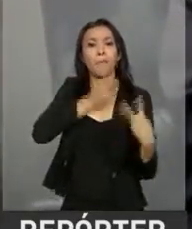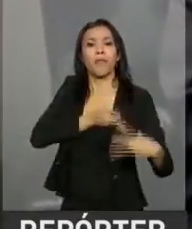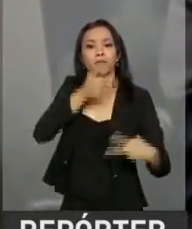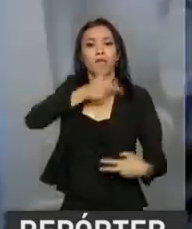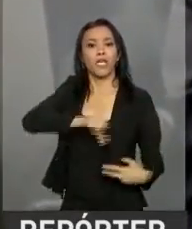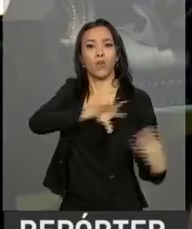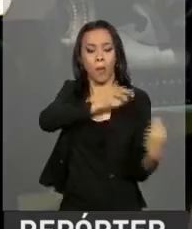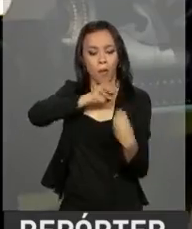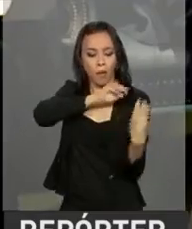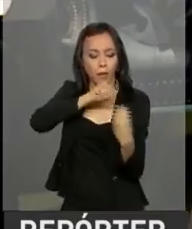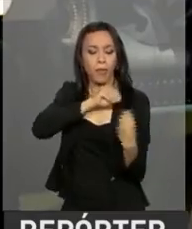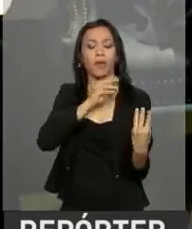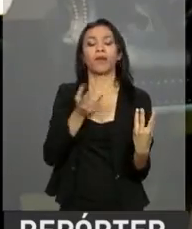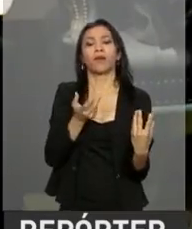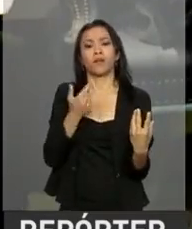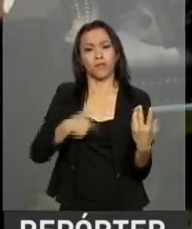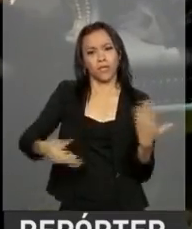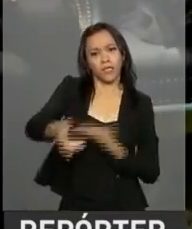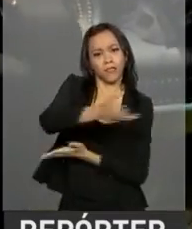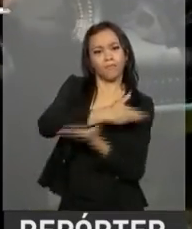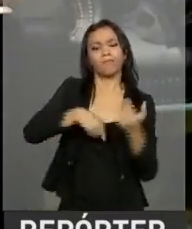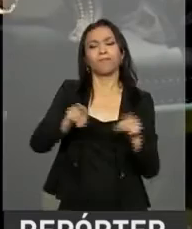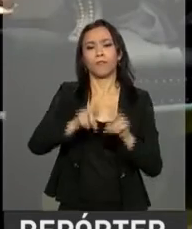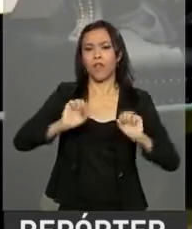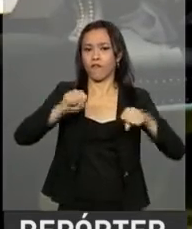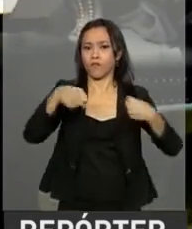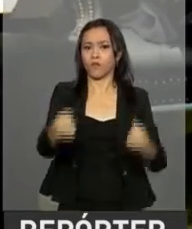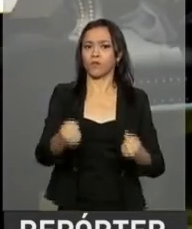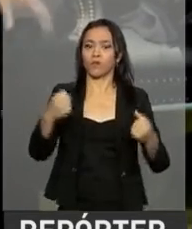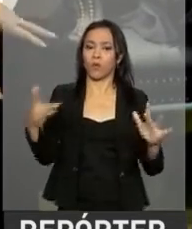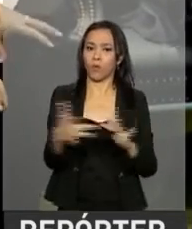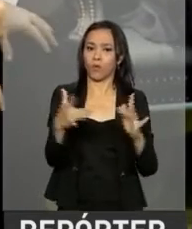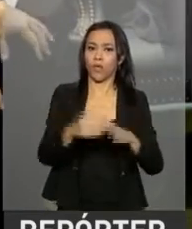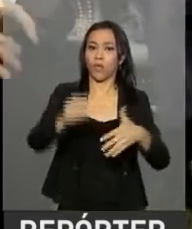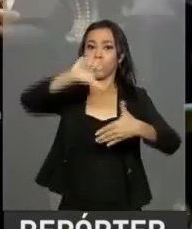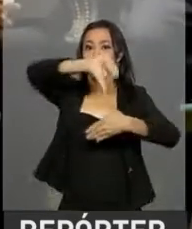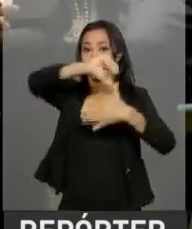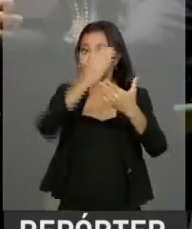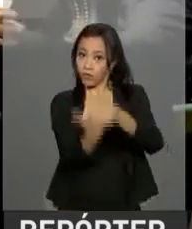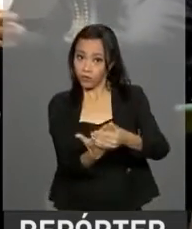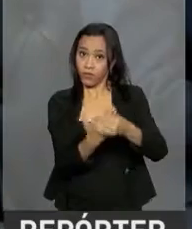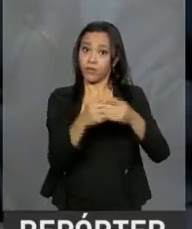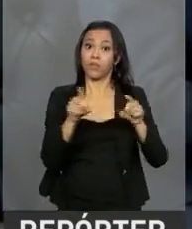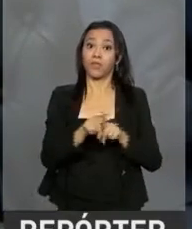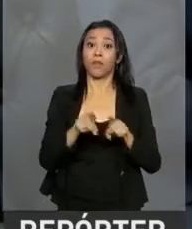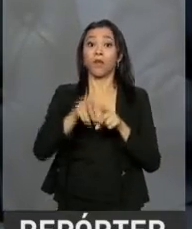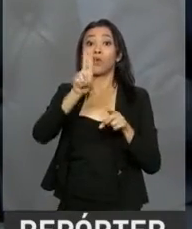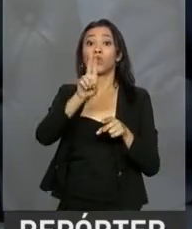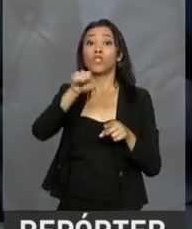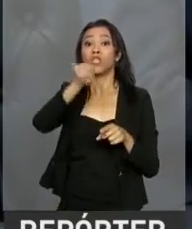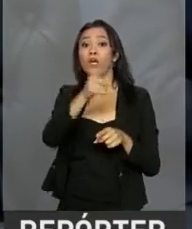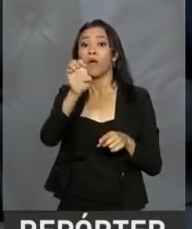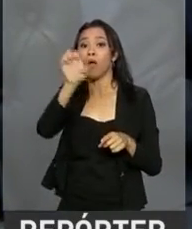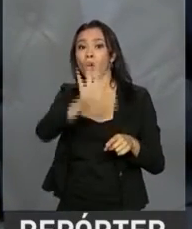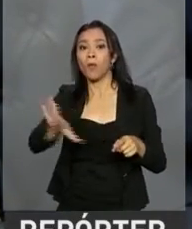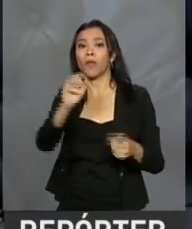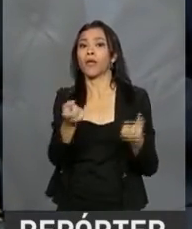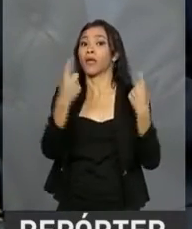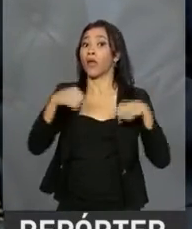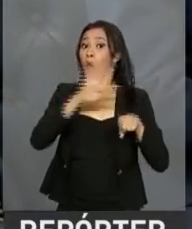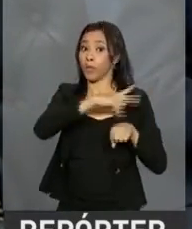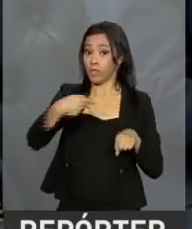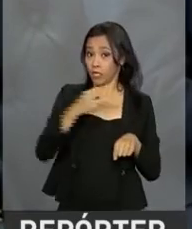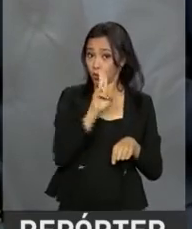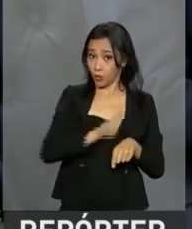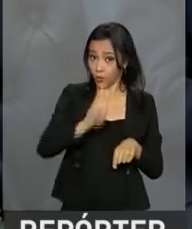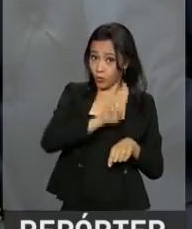reiterou o apoio às negociações entre Mercosul e União Europeia. Já no encontro com o presidente uruguaio, Tabaré Vázquez, os presidentes